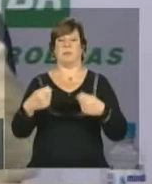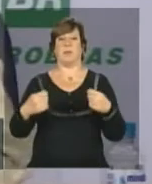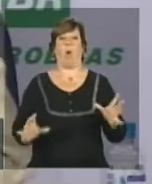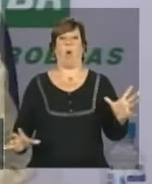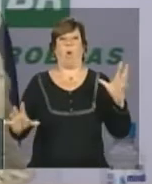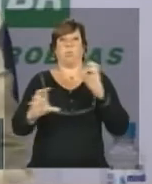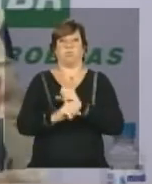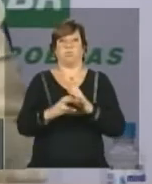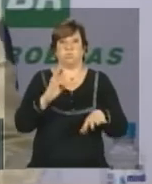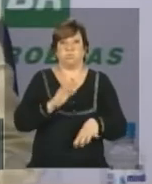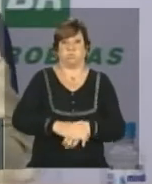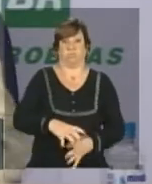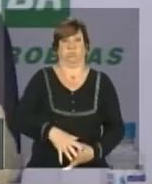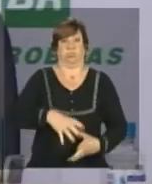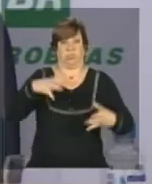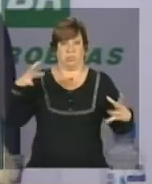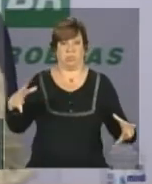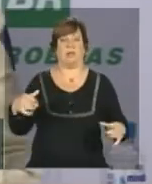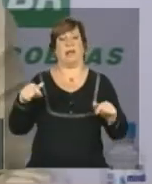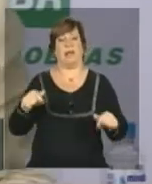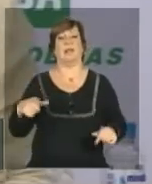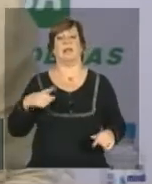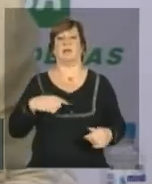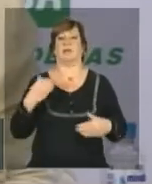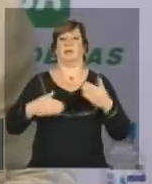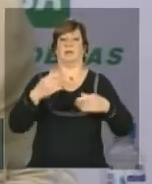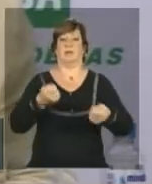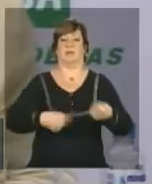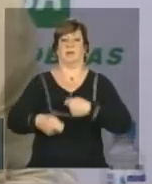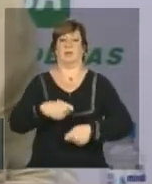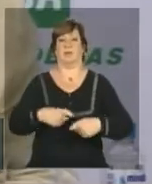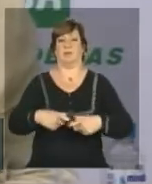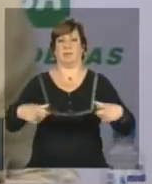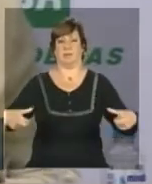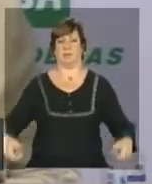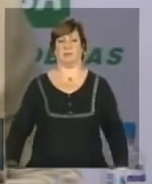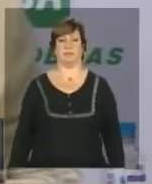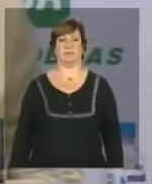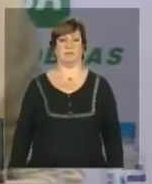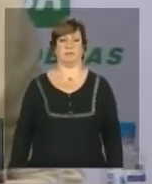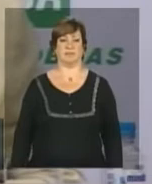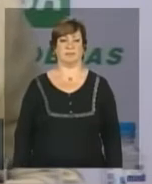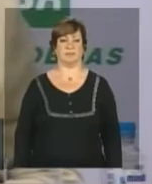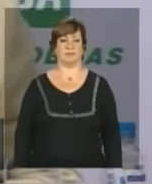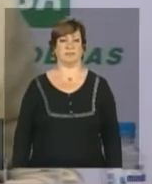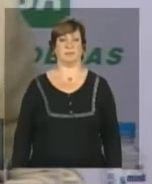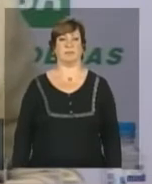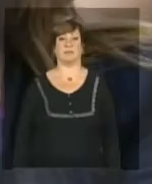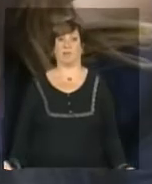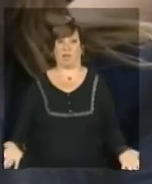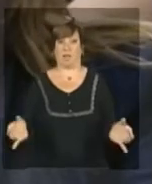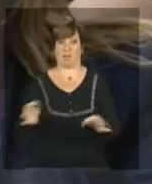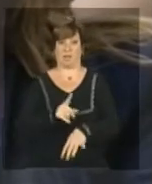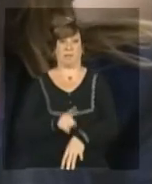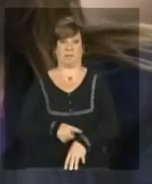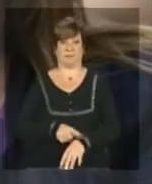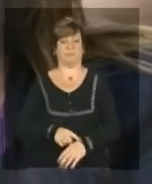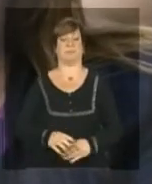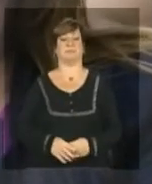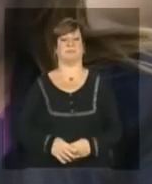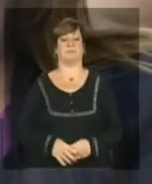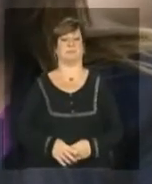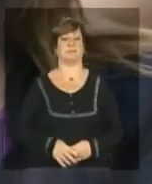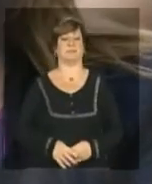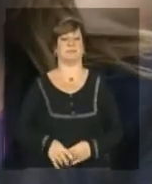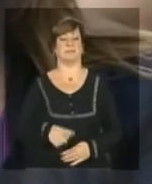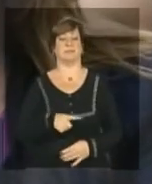volume grande. E esse volume grande está vindo com o crescimento da economia. Estamos terminando. Próxima, por favor. Presidente